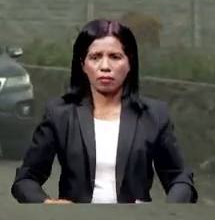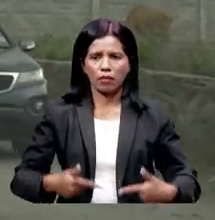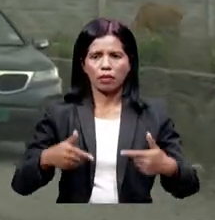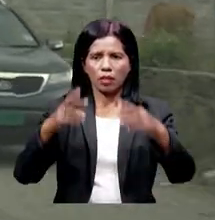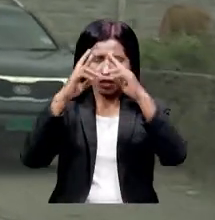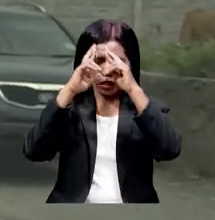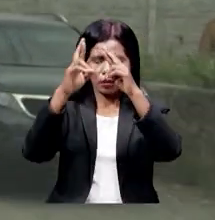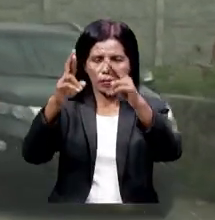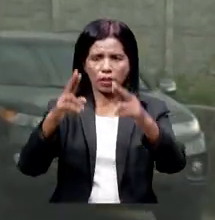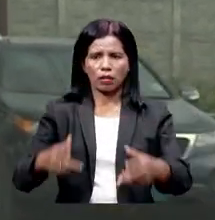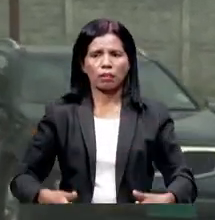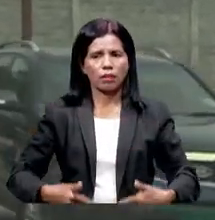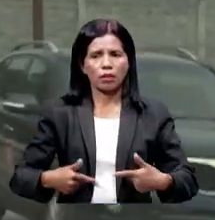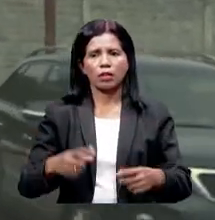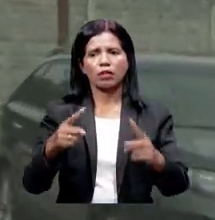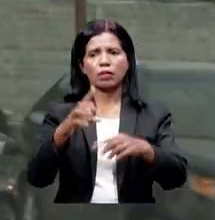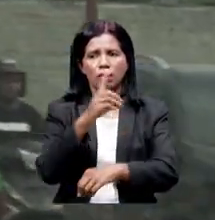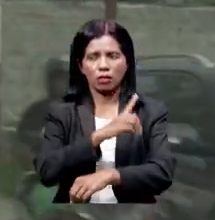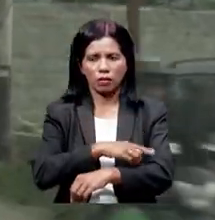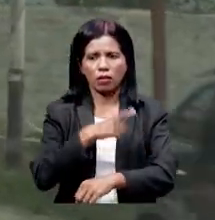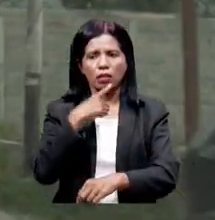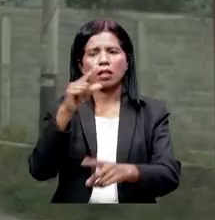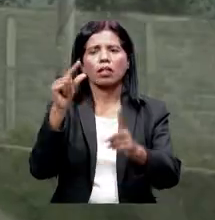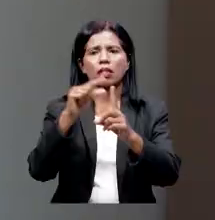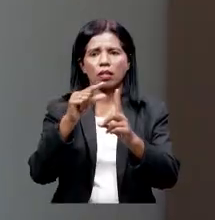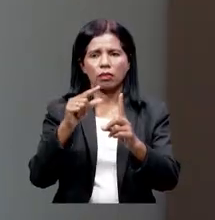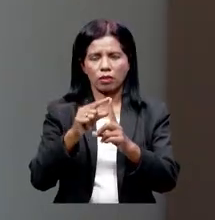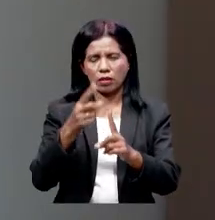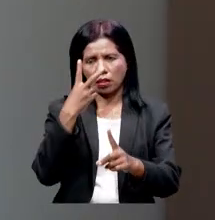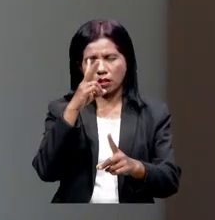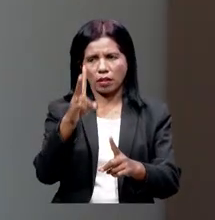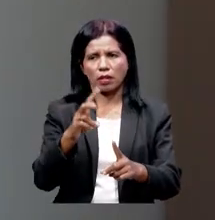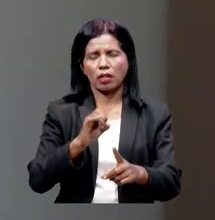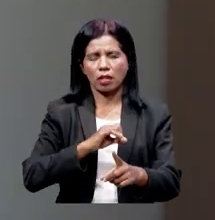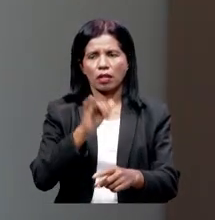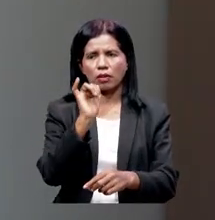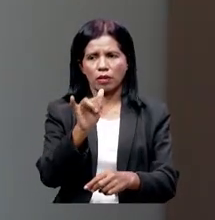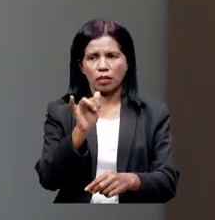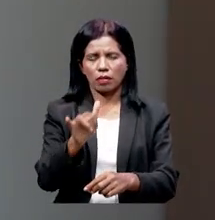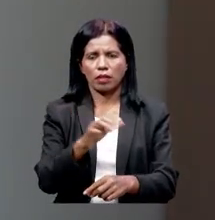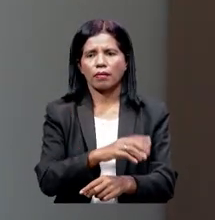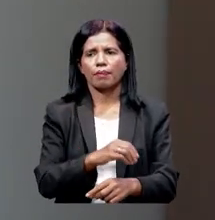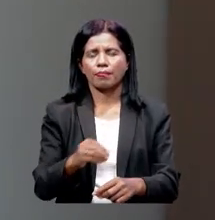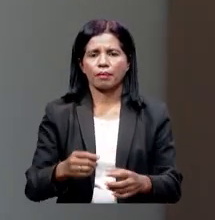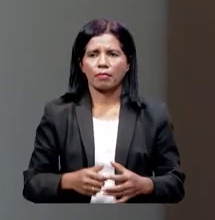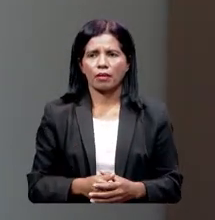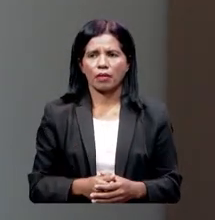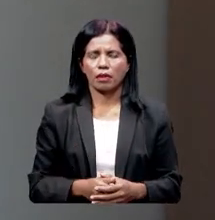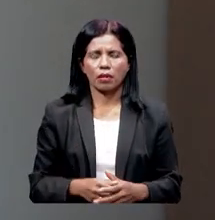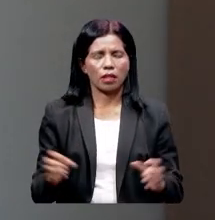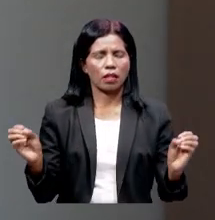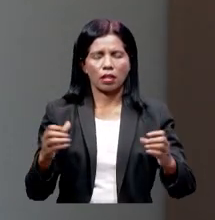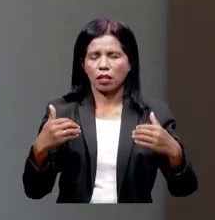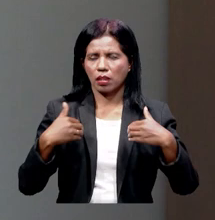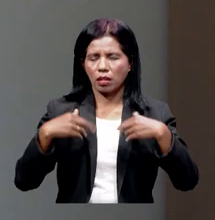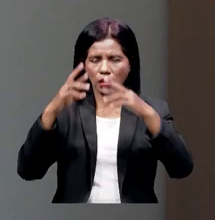ma Moris lai ya imi ohin uza dehan liafuan degradasaun. Hawa siter de degradasaun de moral.